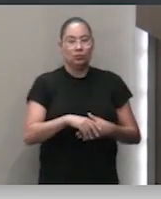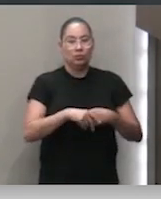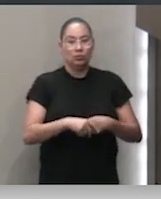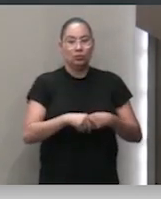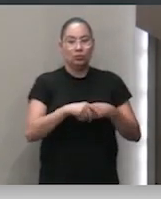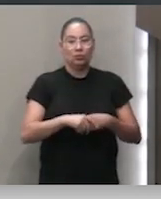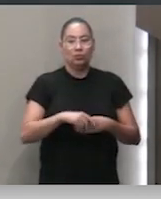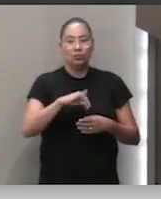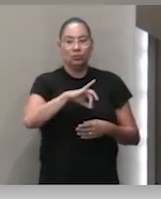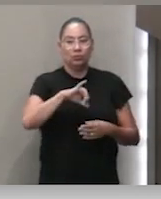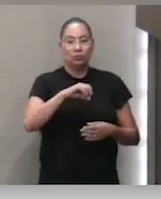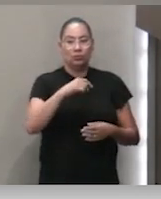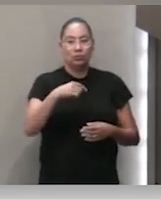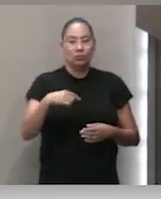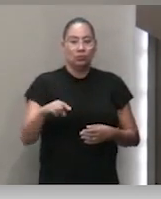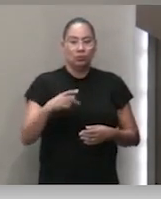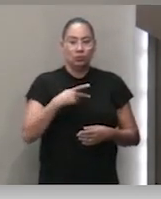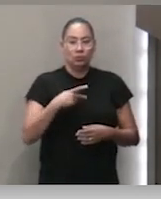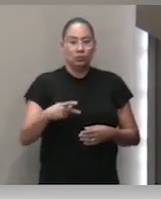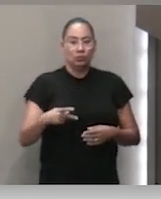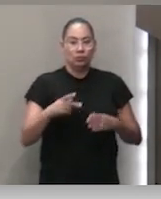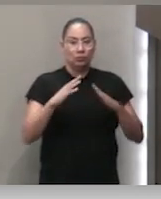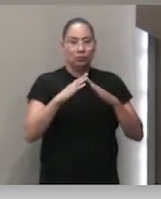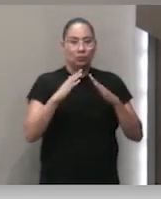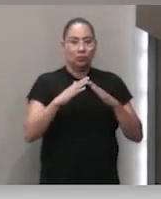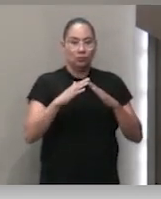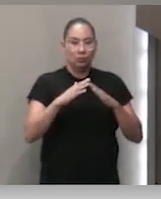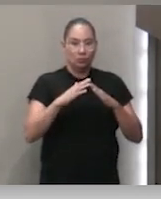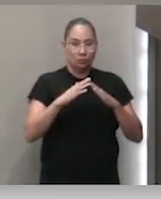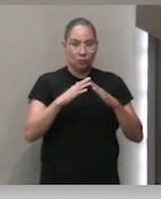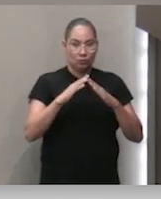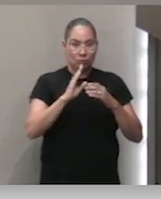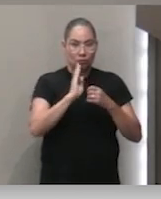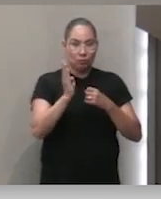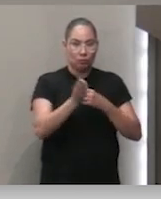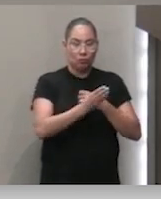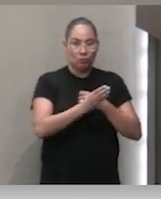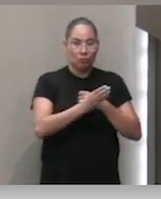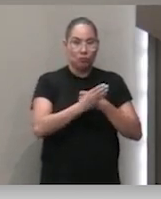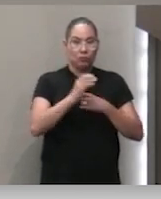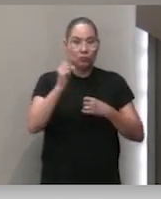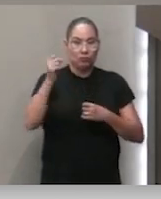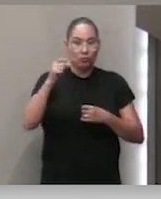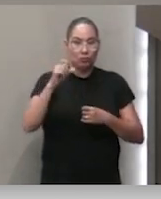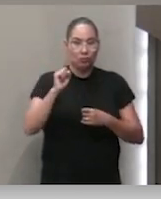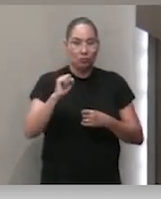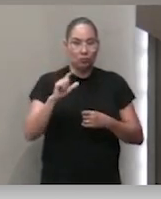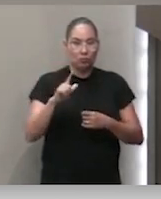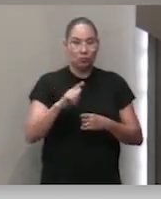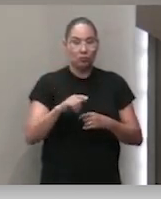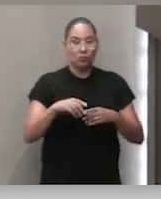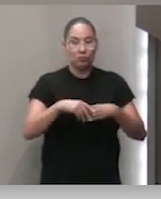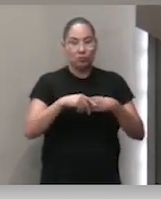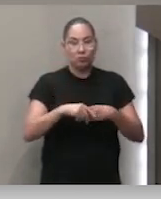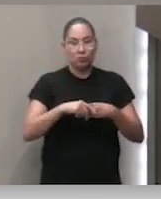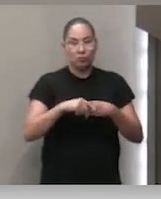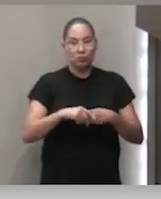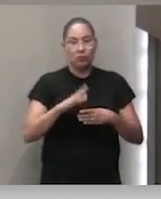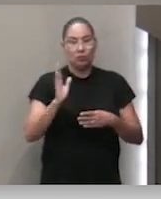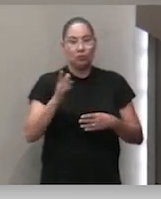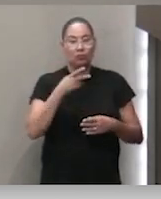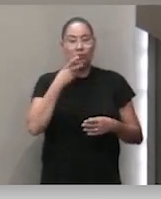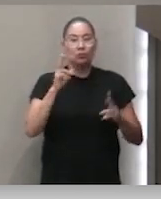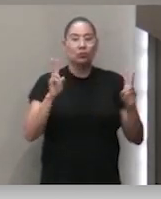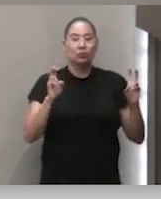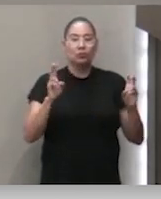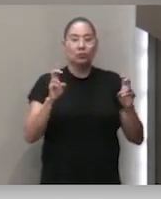seu João Maria, presidente da Morada do Sol, candidato à reeleição no próximo domingo. E saudando ele, já vou tocar no assunto de